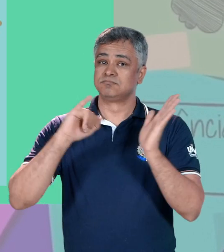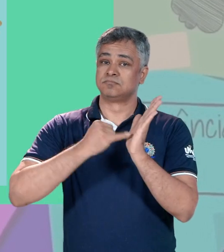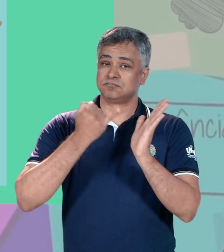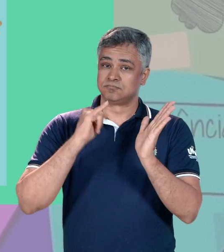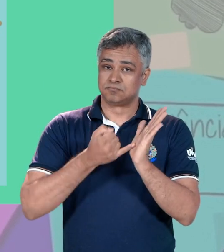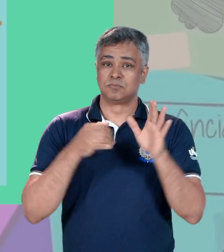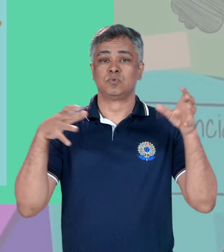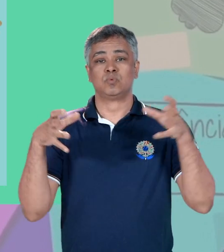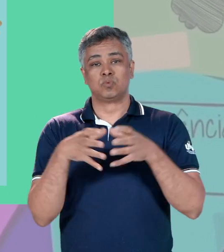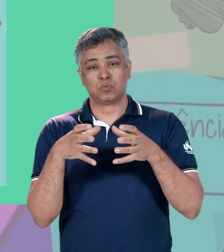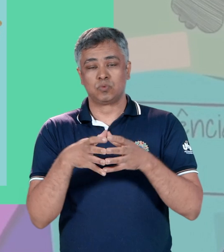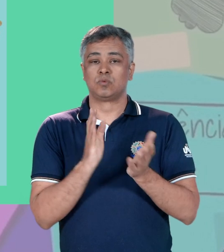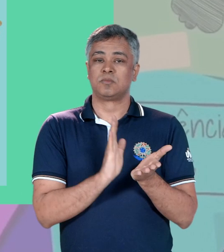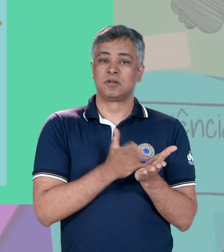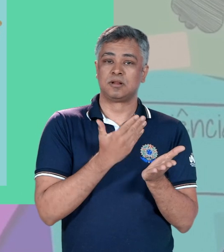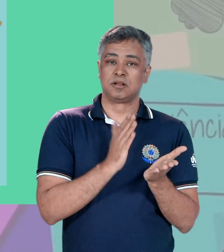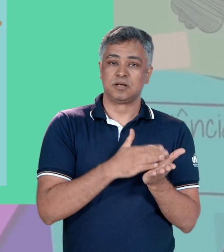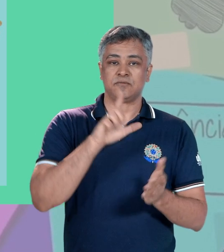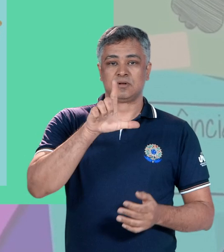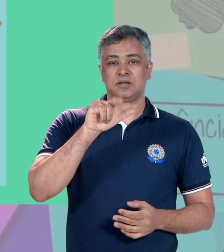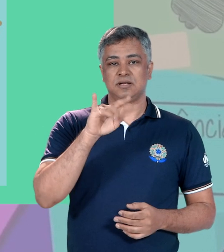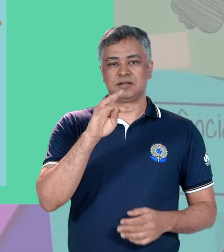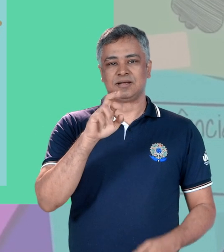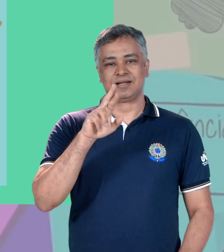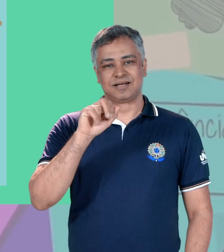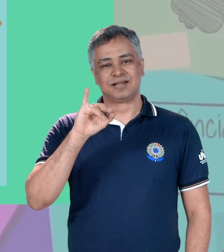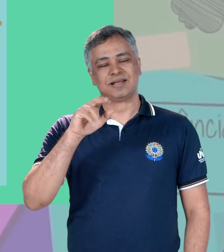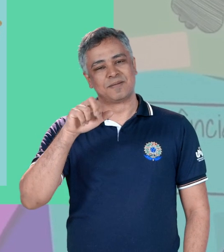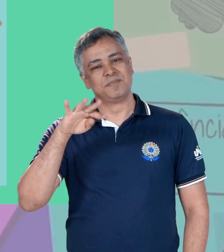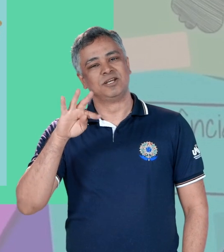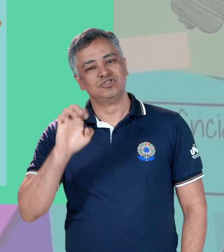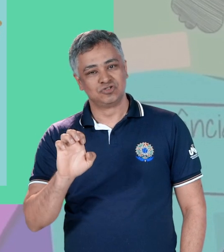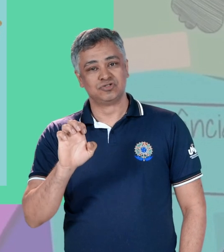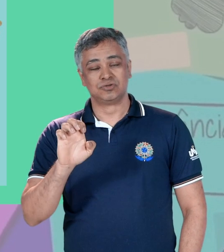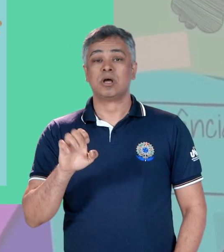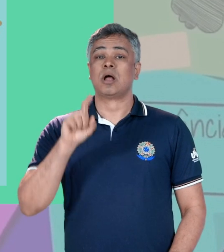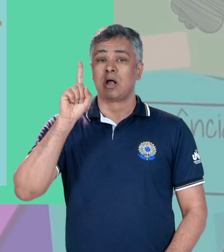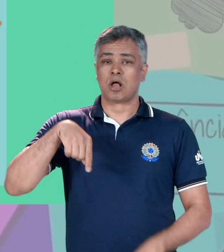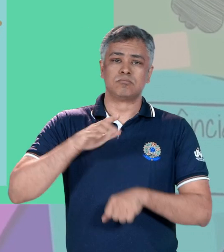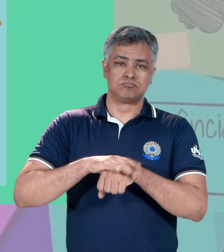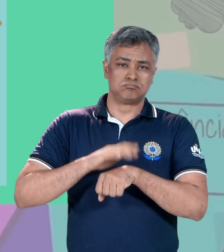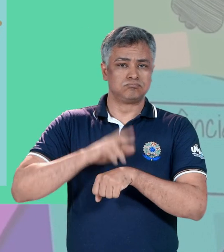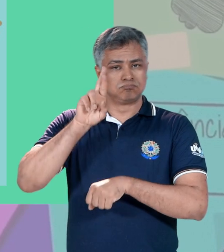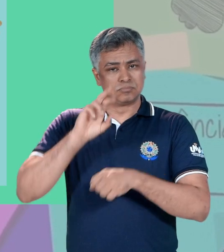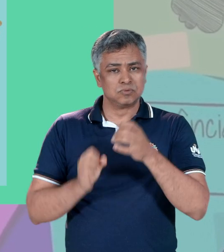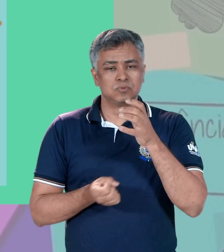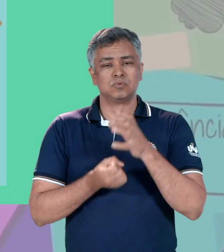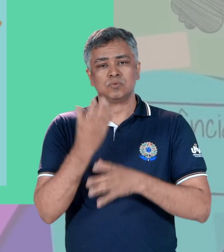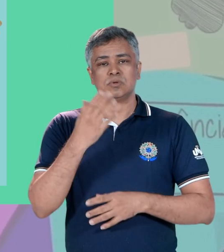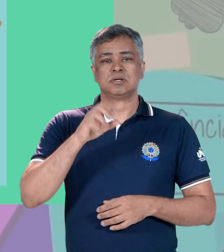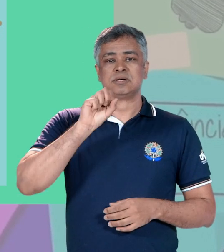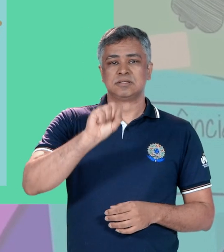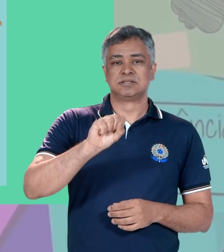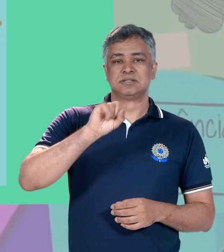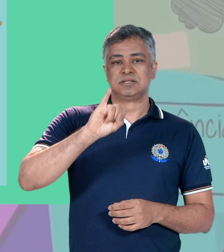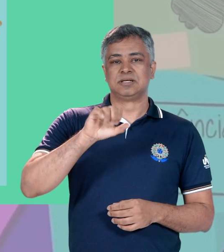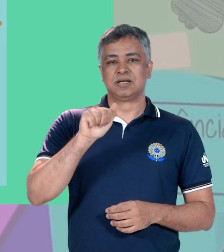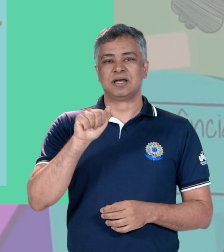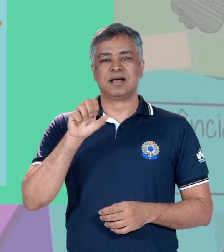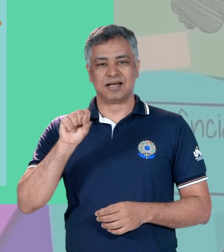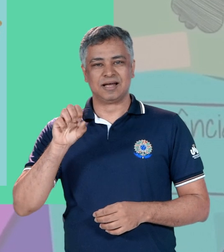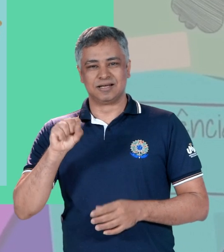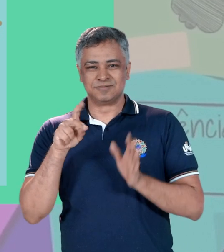estão abertas as inscrições para o Clube de Leitura Literariamente. A ação, promovida pela Unidade do Subsistema Integrado